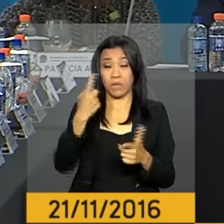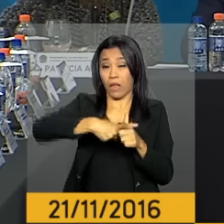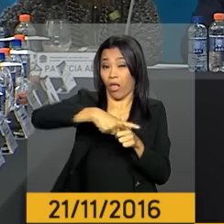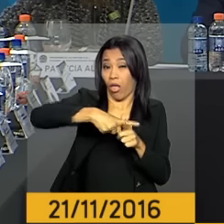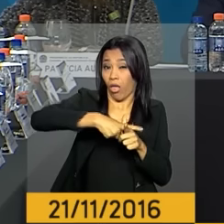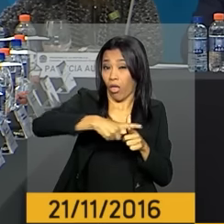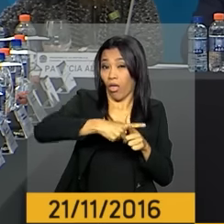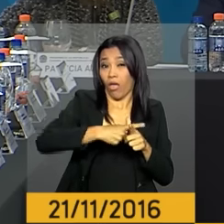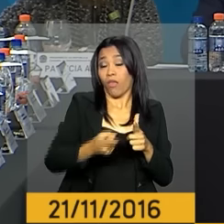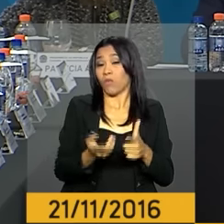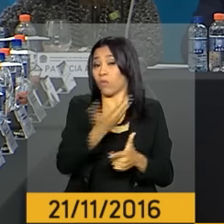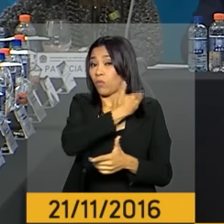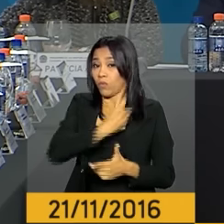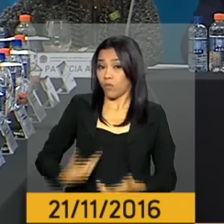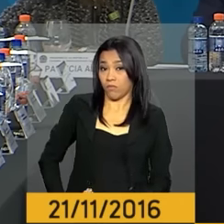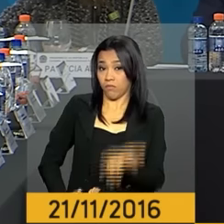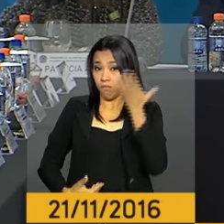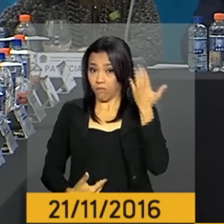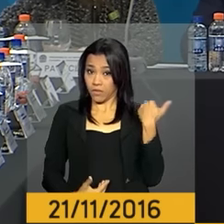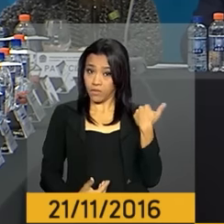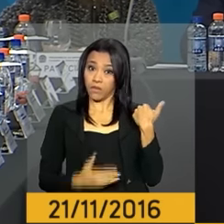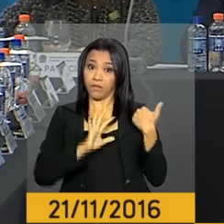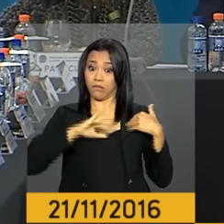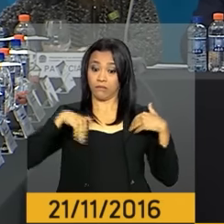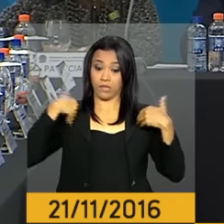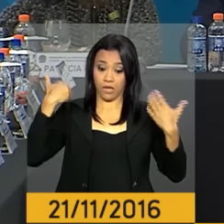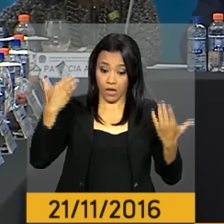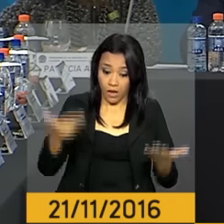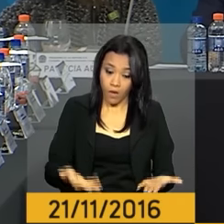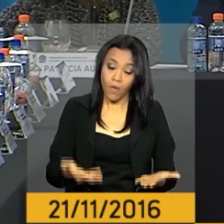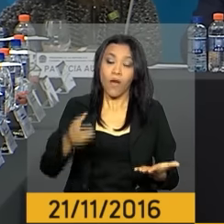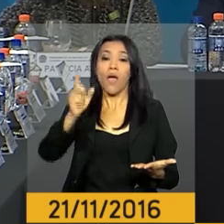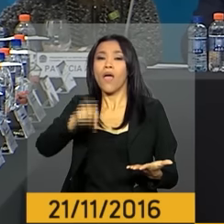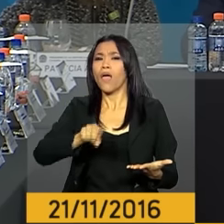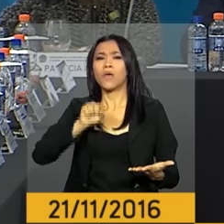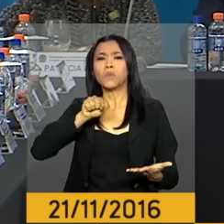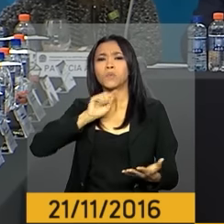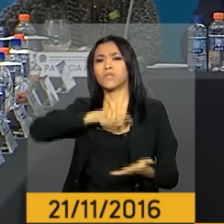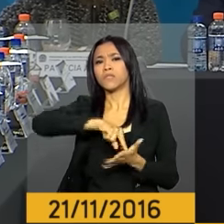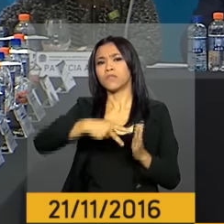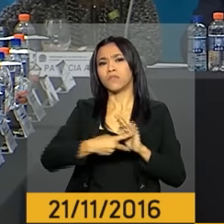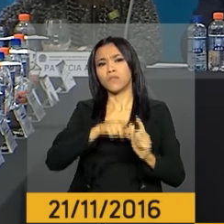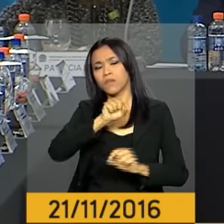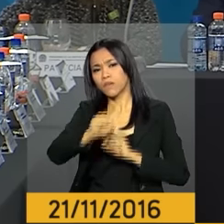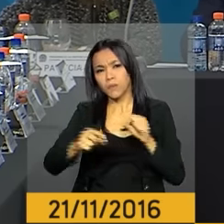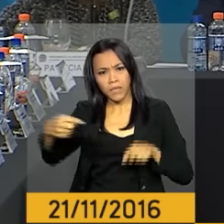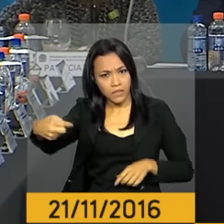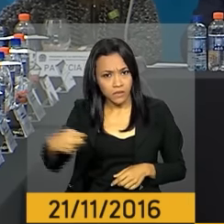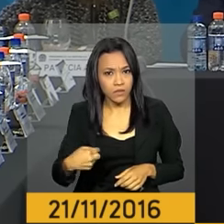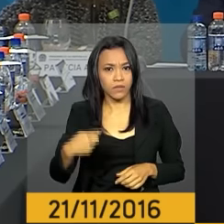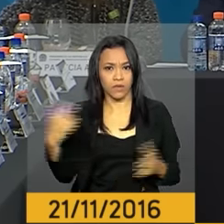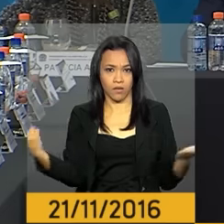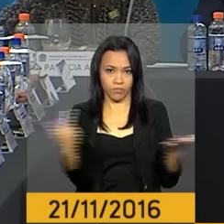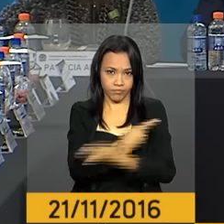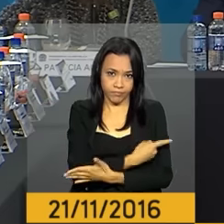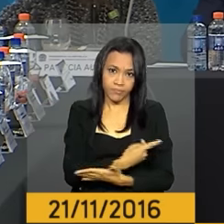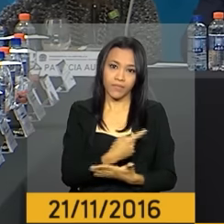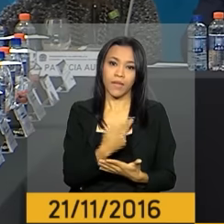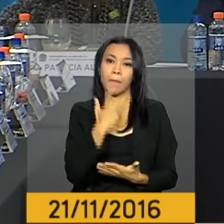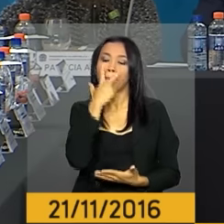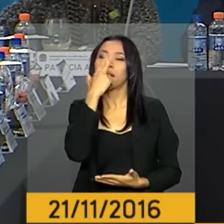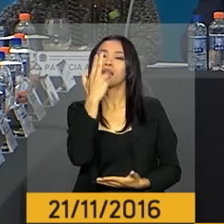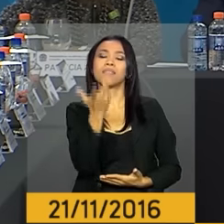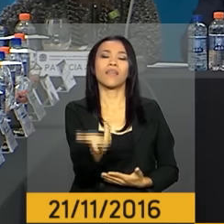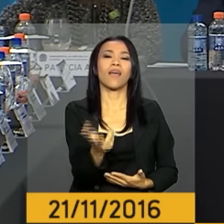é, em parte, produto de reiteradas tentativas, digamos assim, de disfarçar